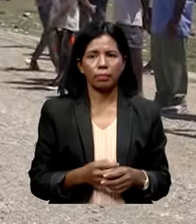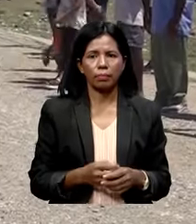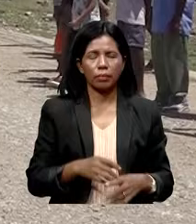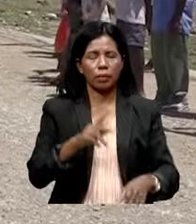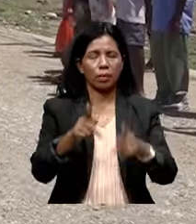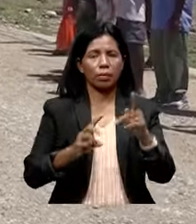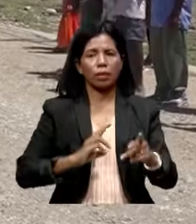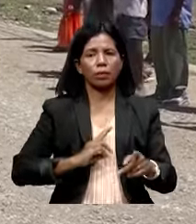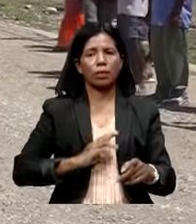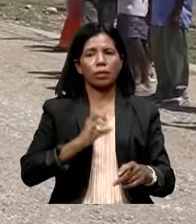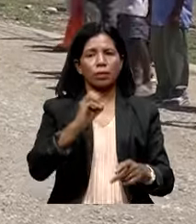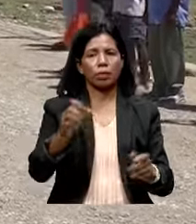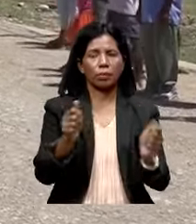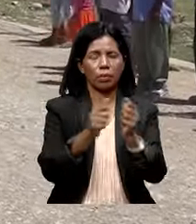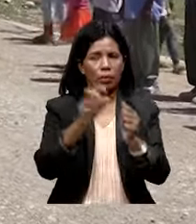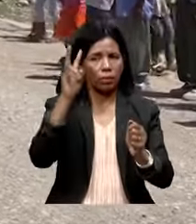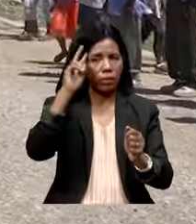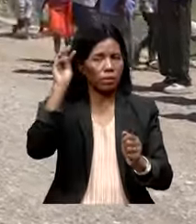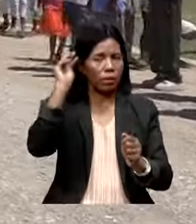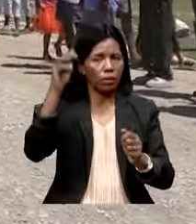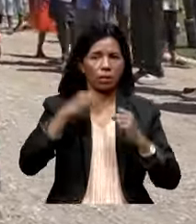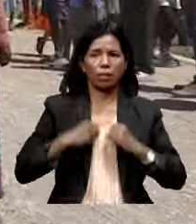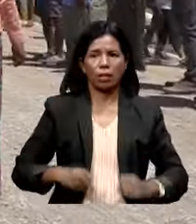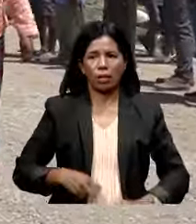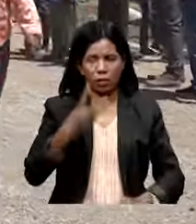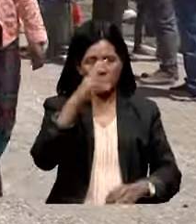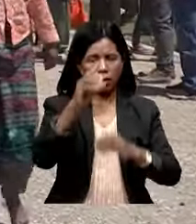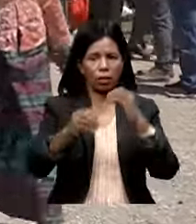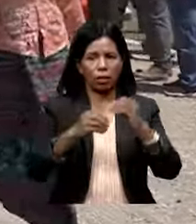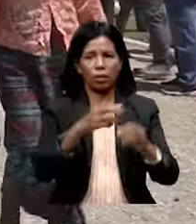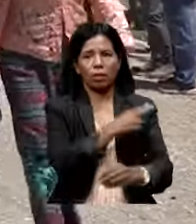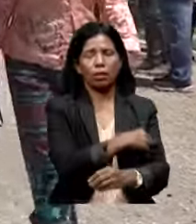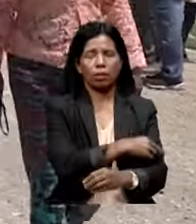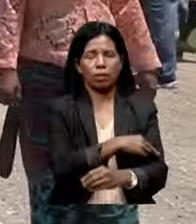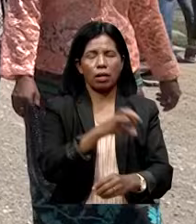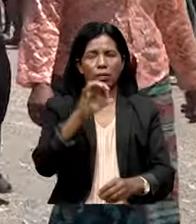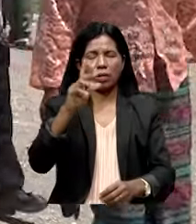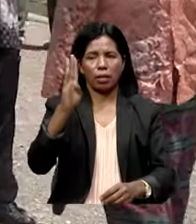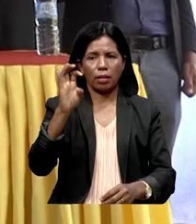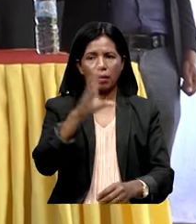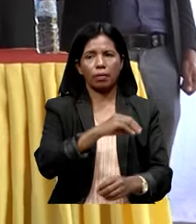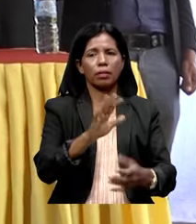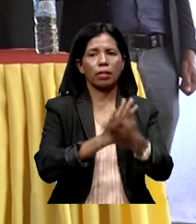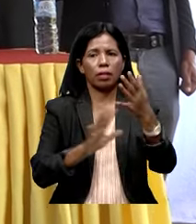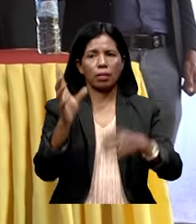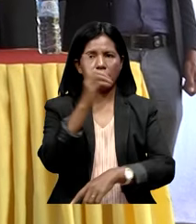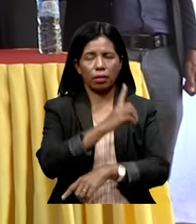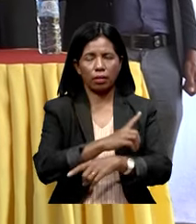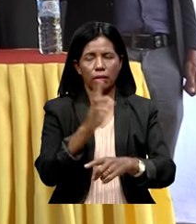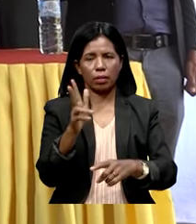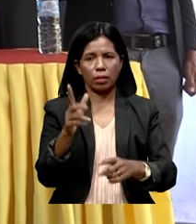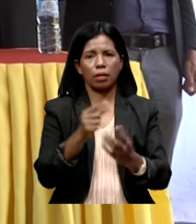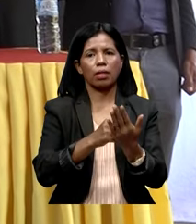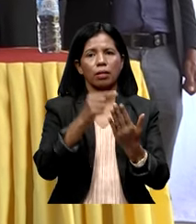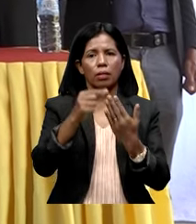Comunidade Watu Kerbau hamutu ko vice-ministro Saudi ba operacionalização no hospital Flávio Brandão comemora lorong consulta popular badala